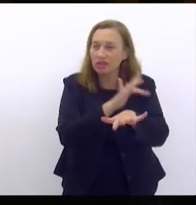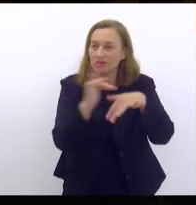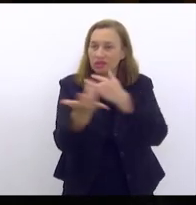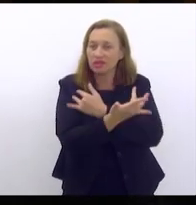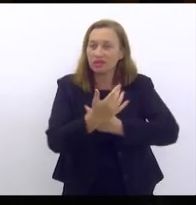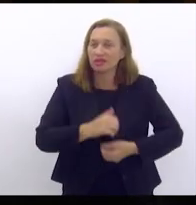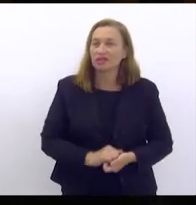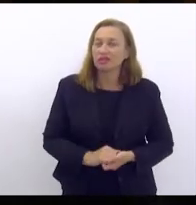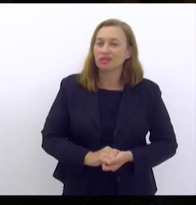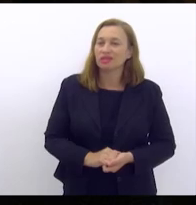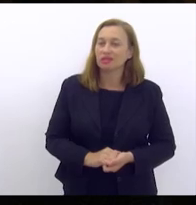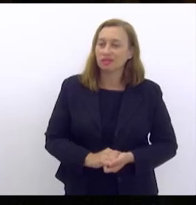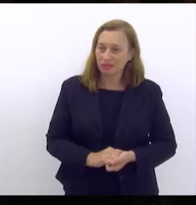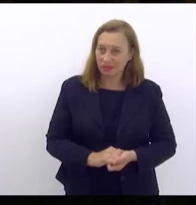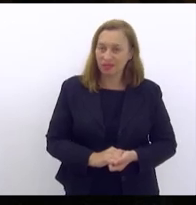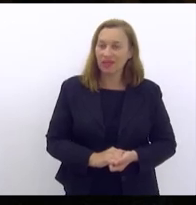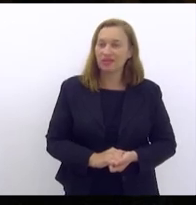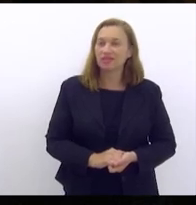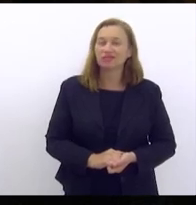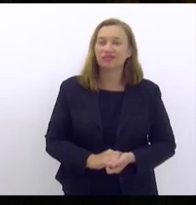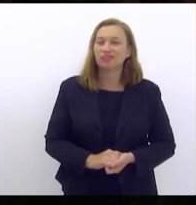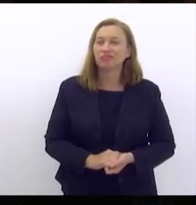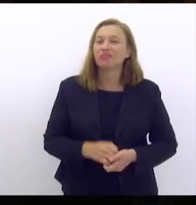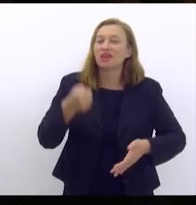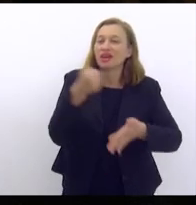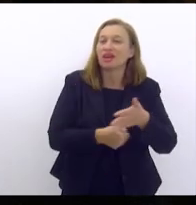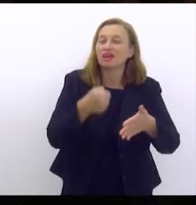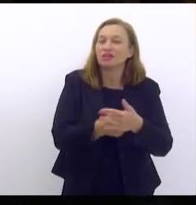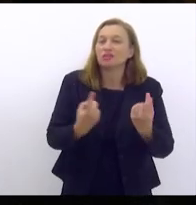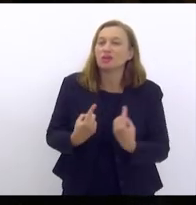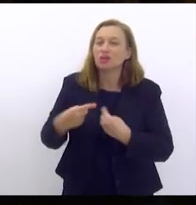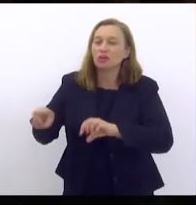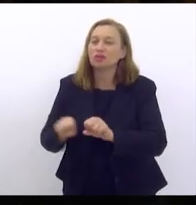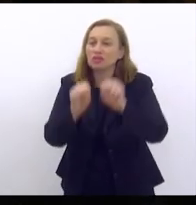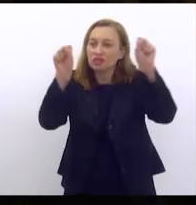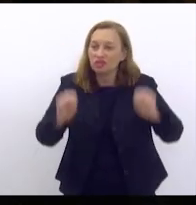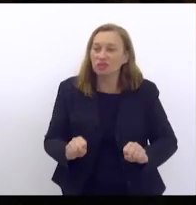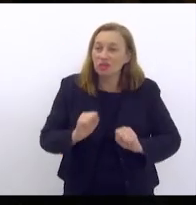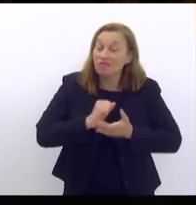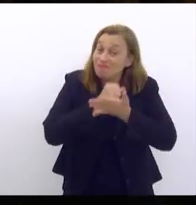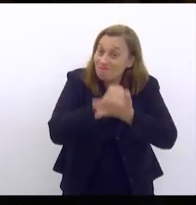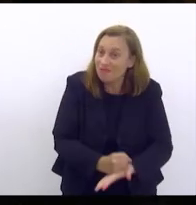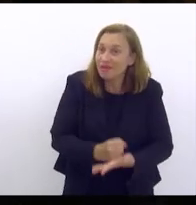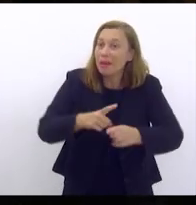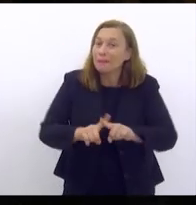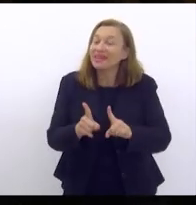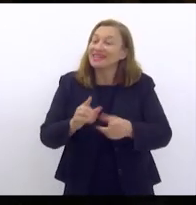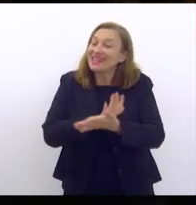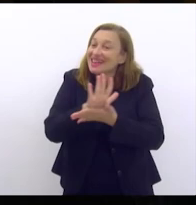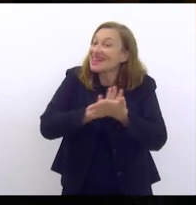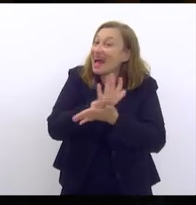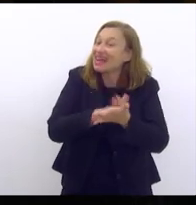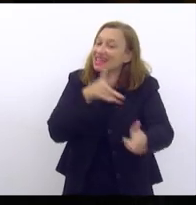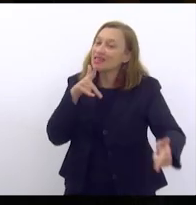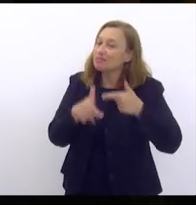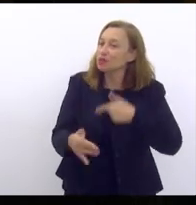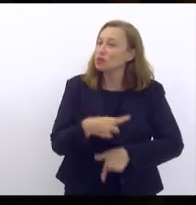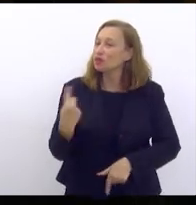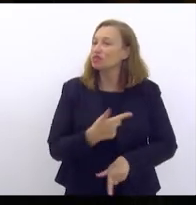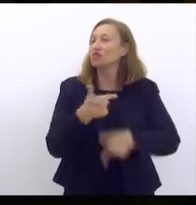deputado Poubel, e a todos que nos assistem. A luta contra o sistema é uma luta muito pesada, mas nada vai nos